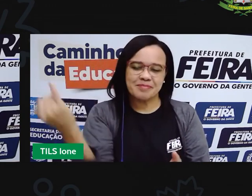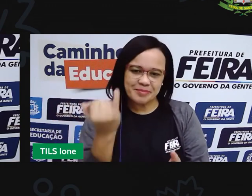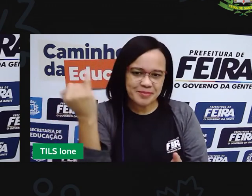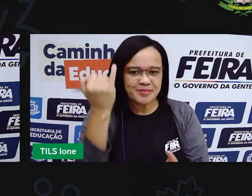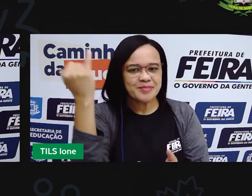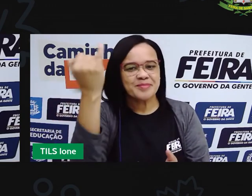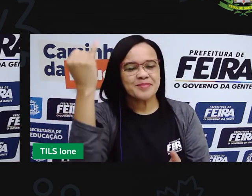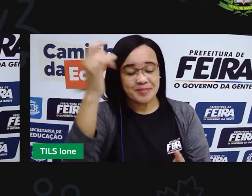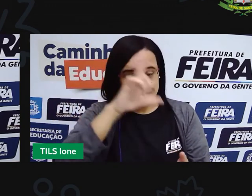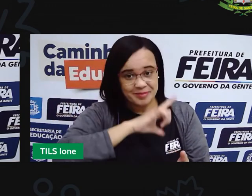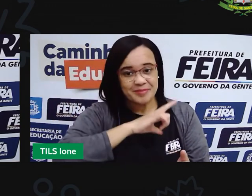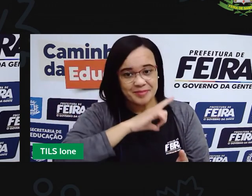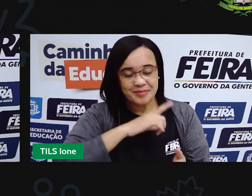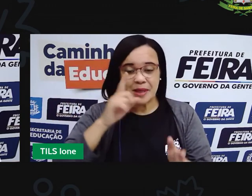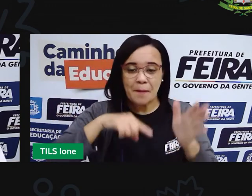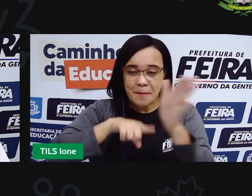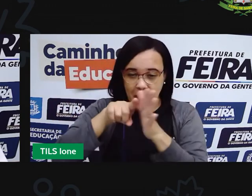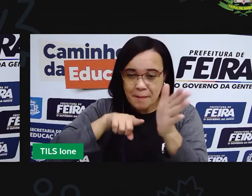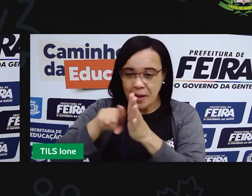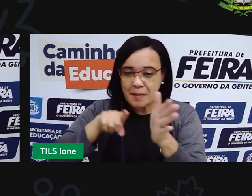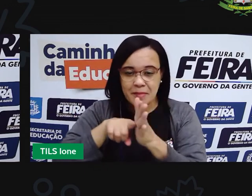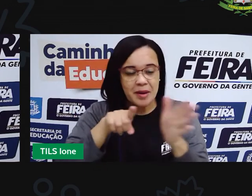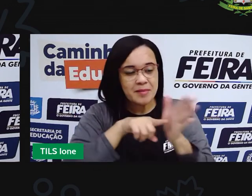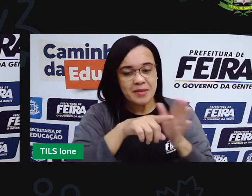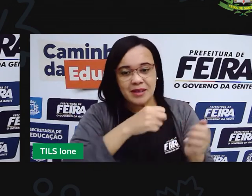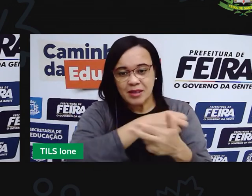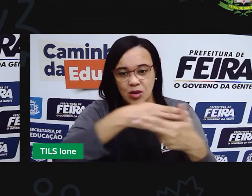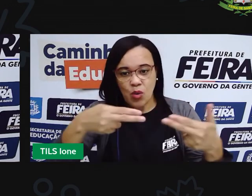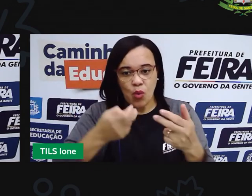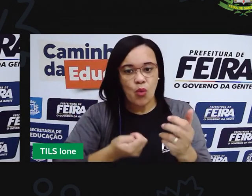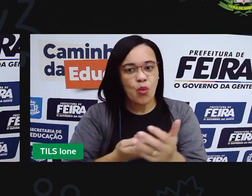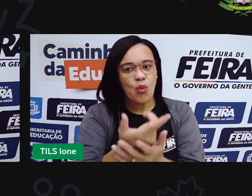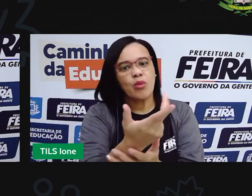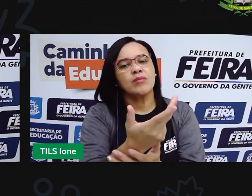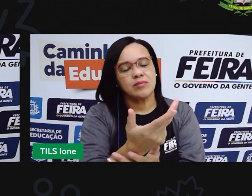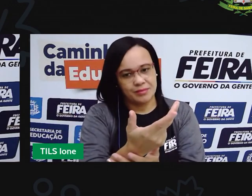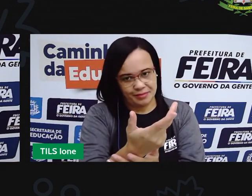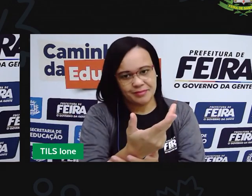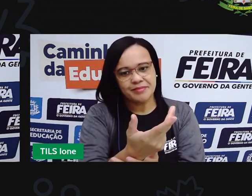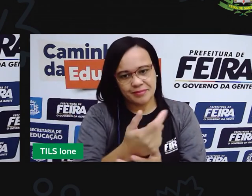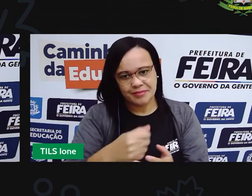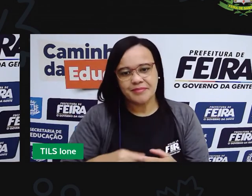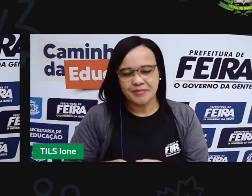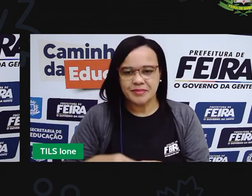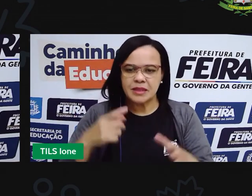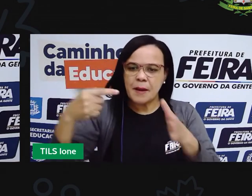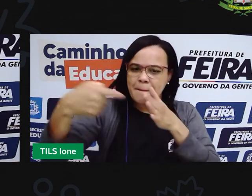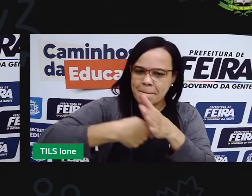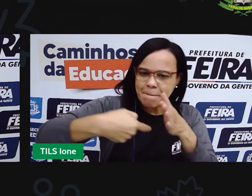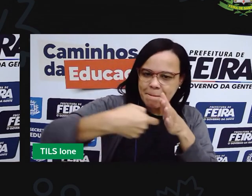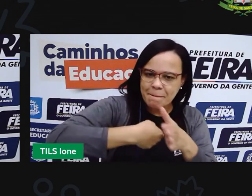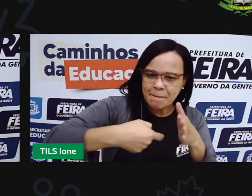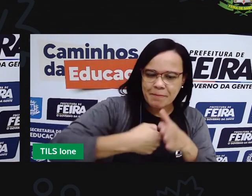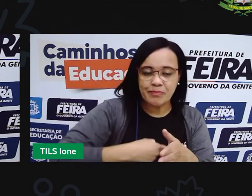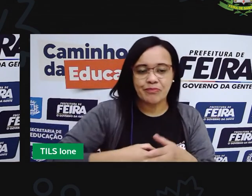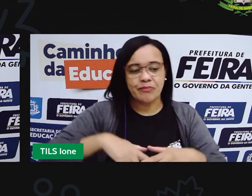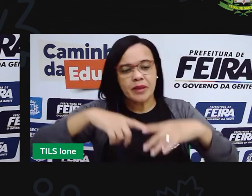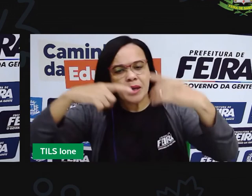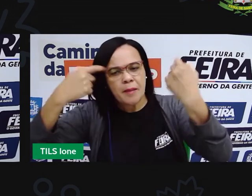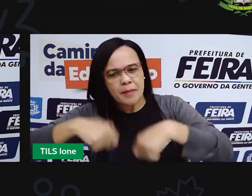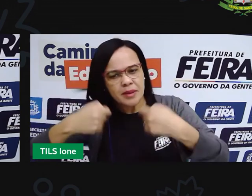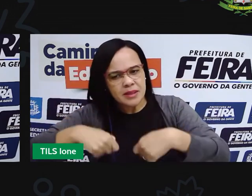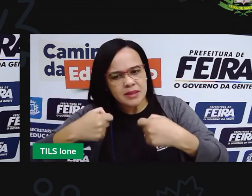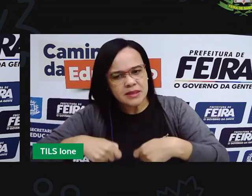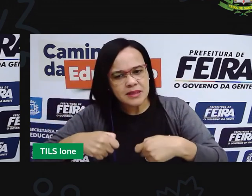alguns questionamentos na hora de ir às compras. Perguntar se você realmente